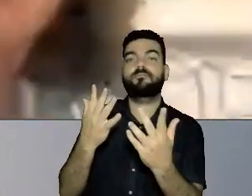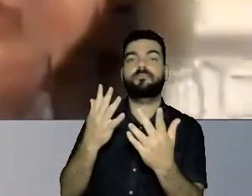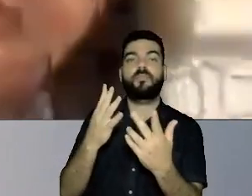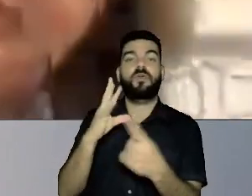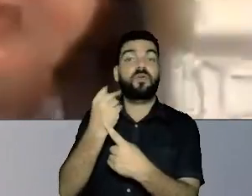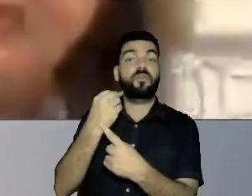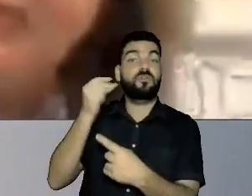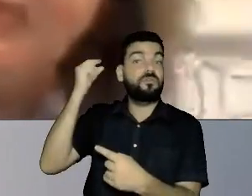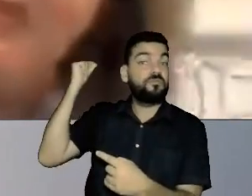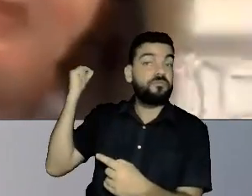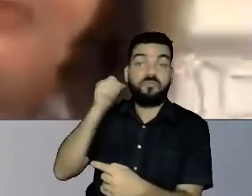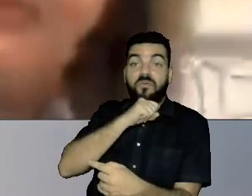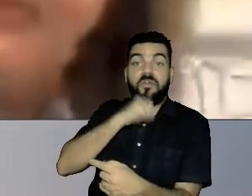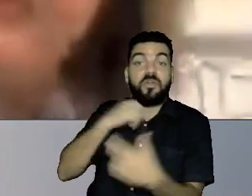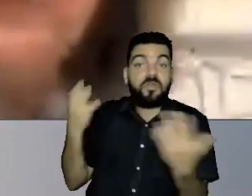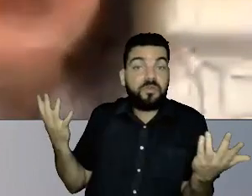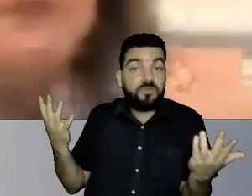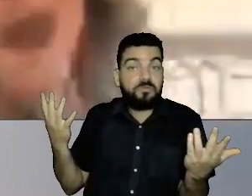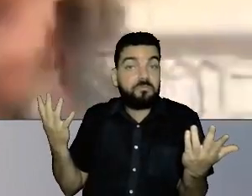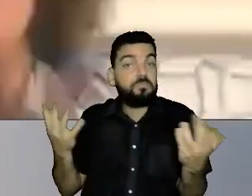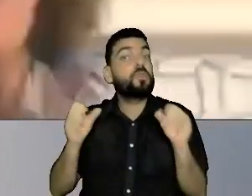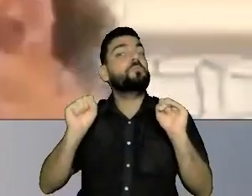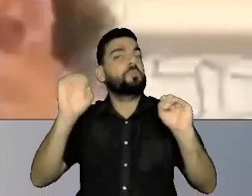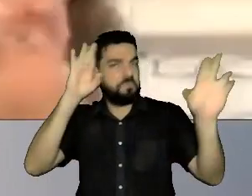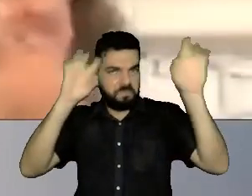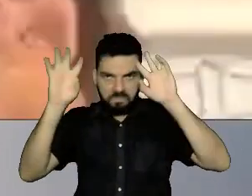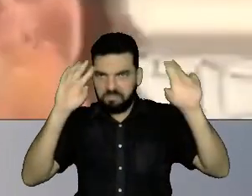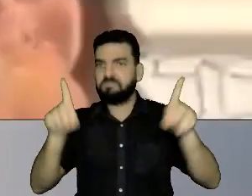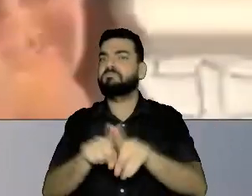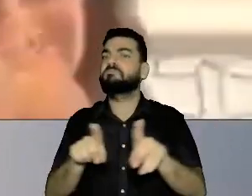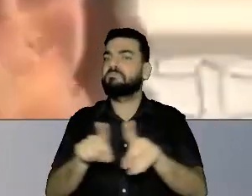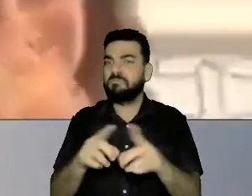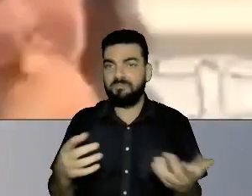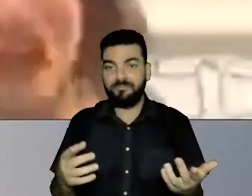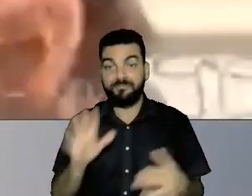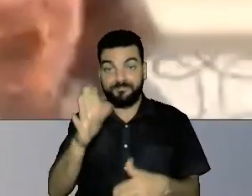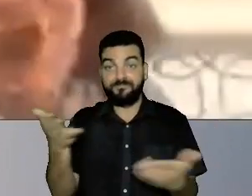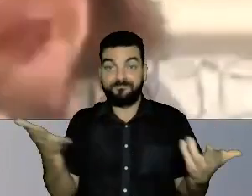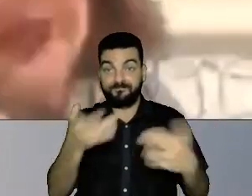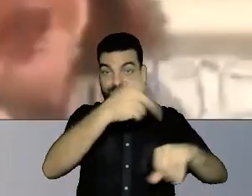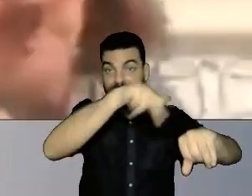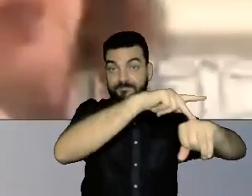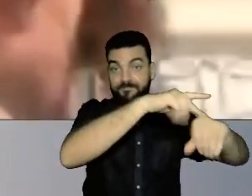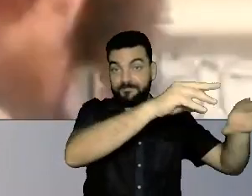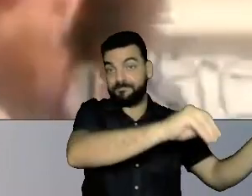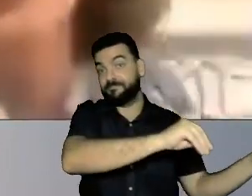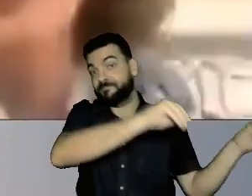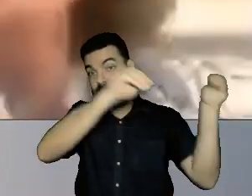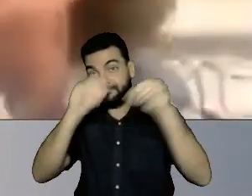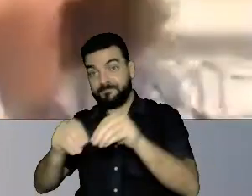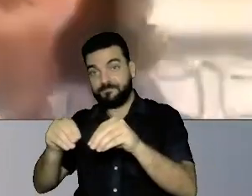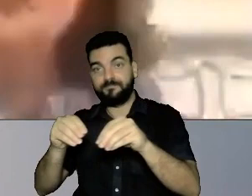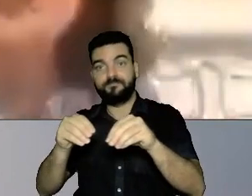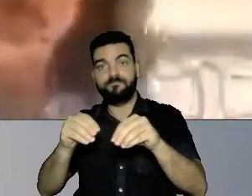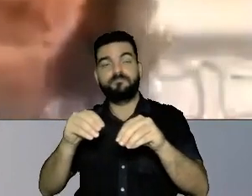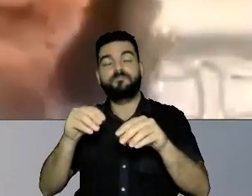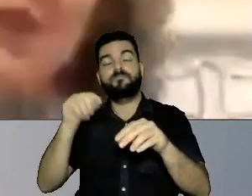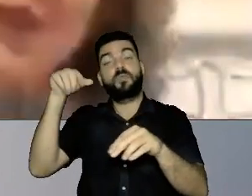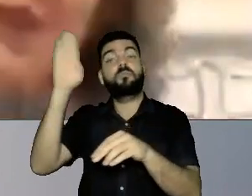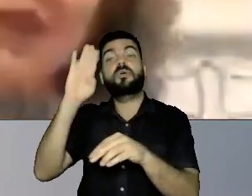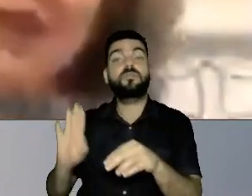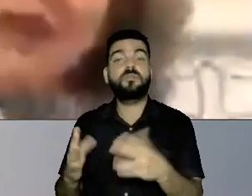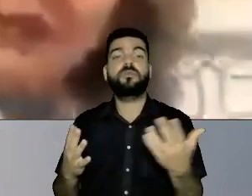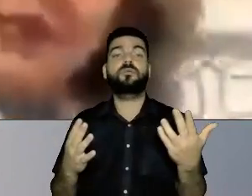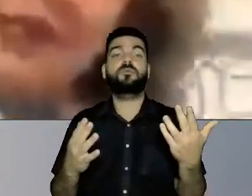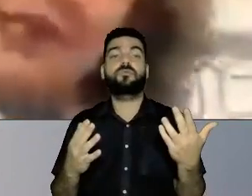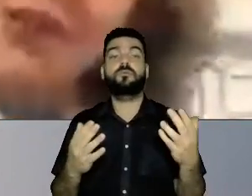direito de ter acesso a essas obras. Mas essas obras também que nos chegam do exterior, se a gente for pensar, quantas mulheres a gente